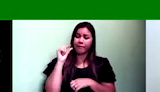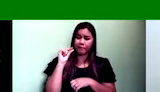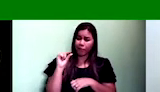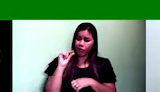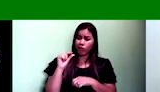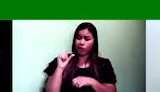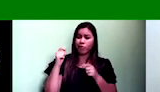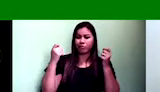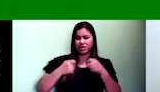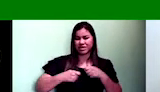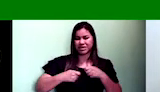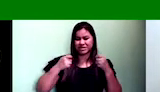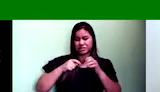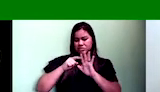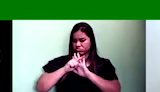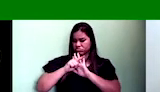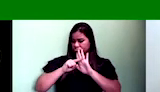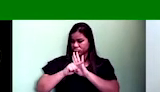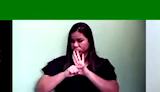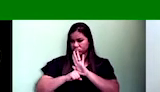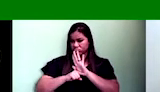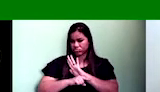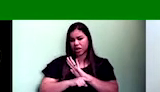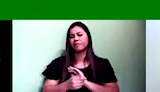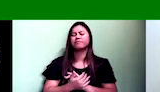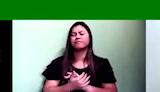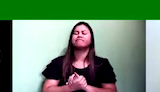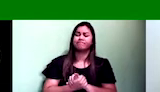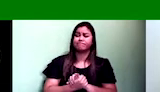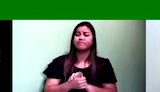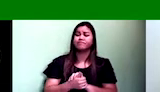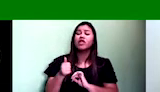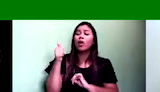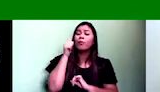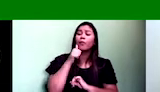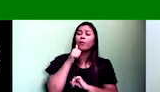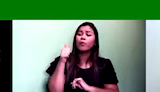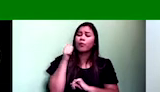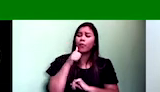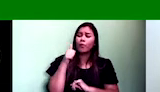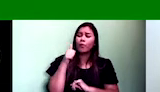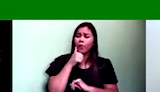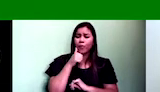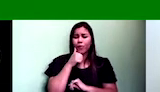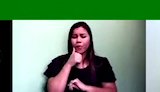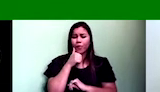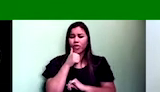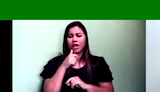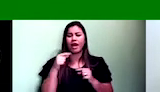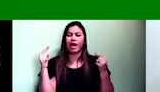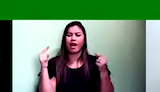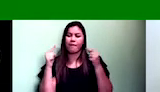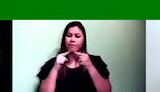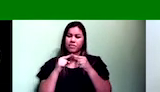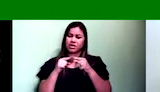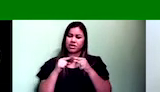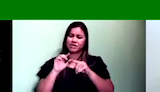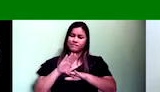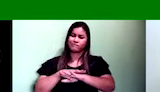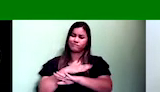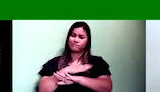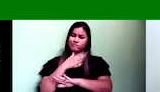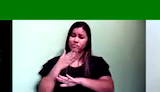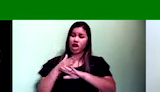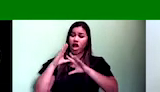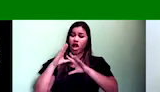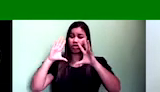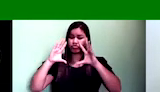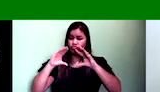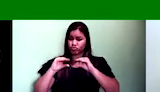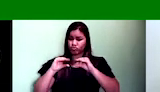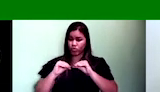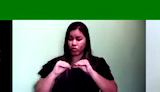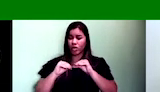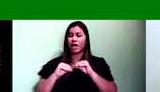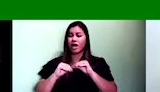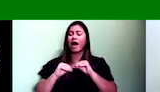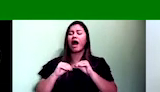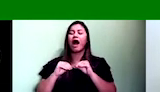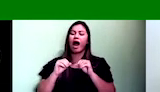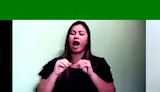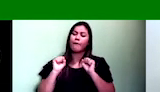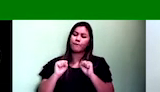mulheres, principalmente, uma secreção ao final do dia que possa manchar o fundo da